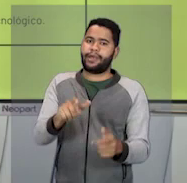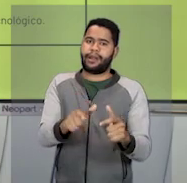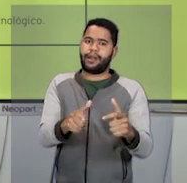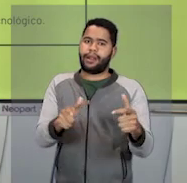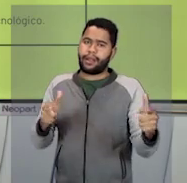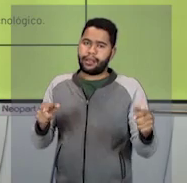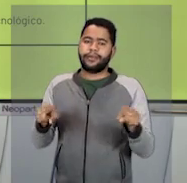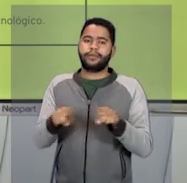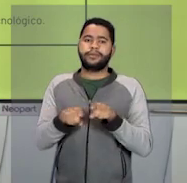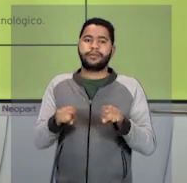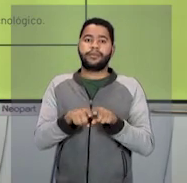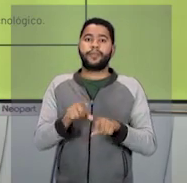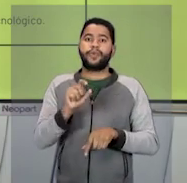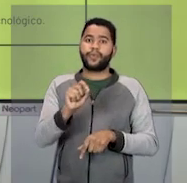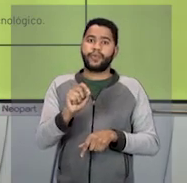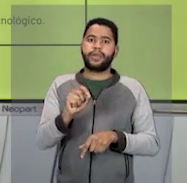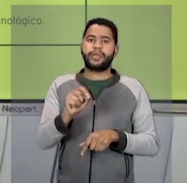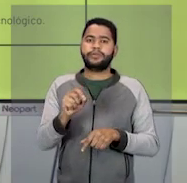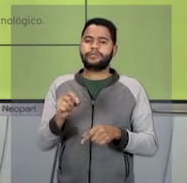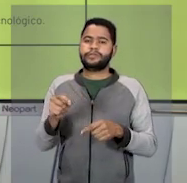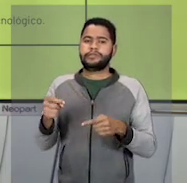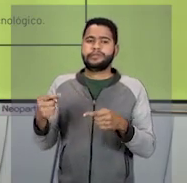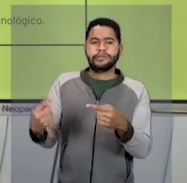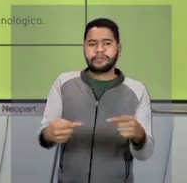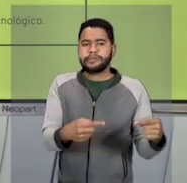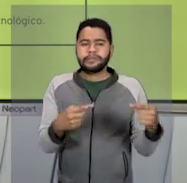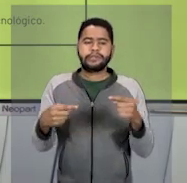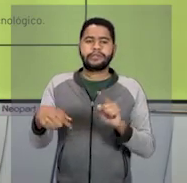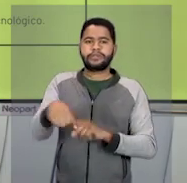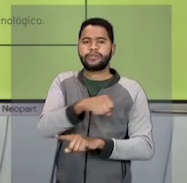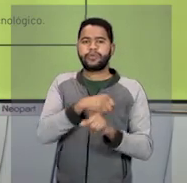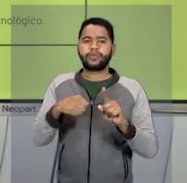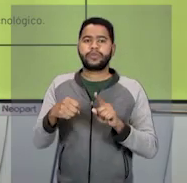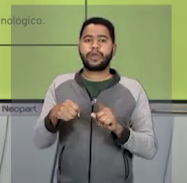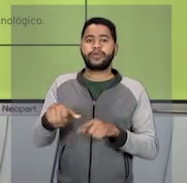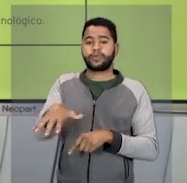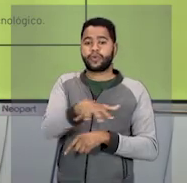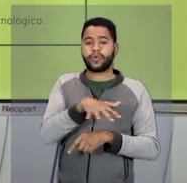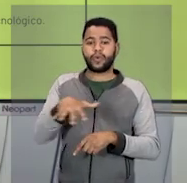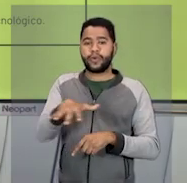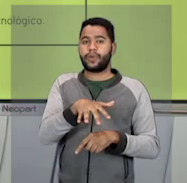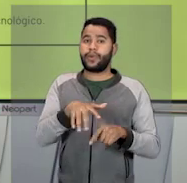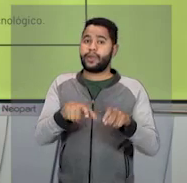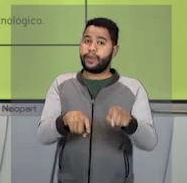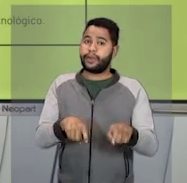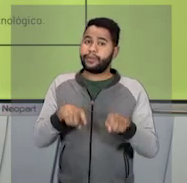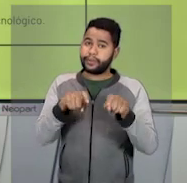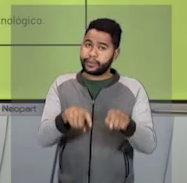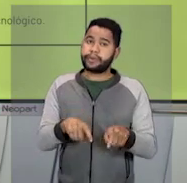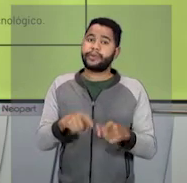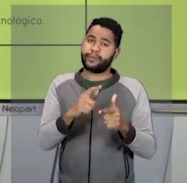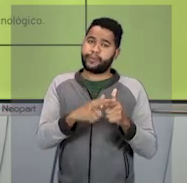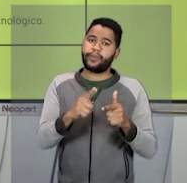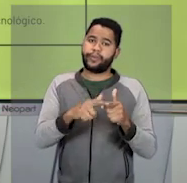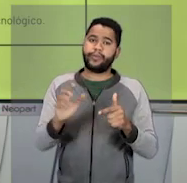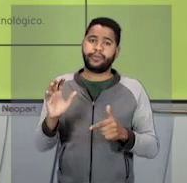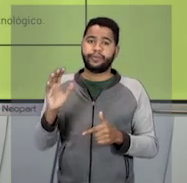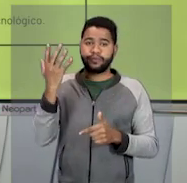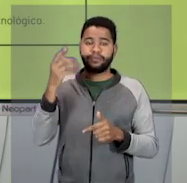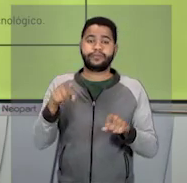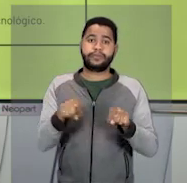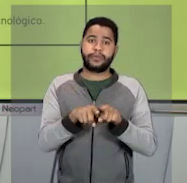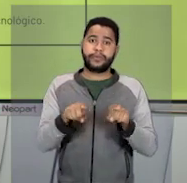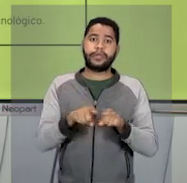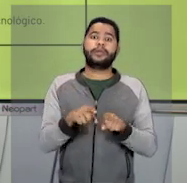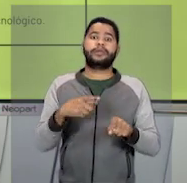E automaticamente você também vai ter os conflitos sociais em relação ao campo. Então são problemas que vão ocorrer. Então, ao mesmo tempo que há